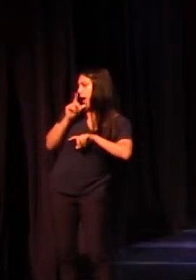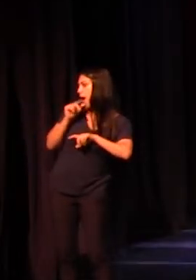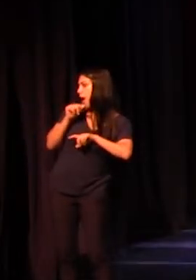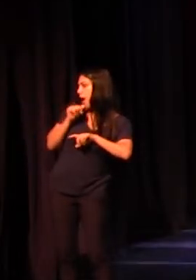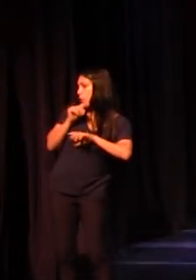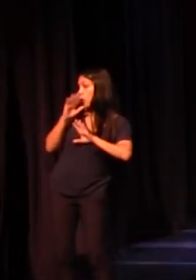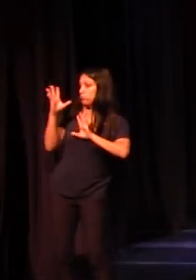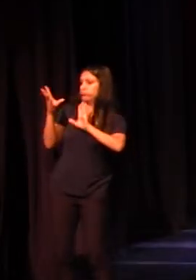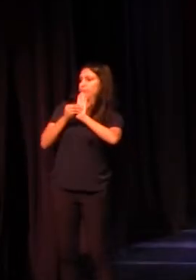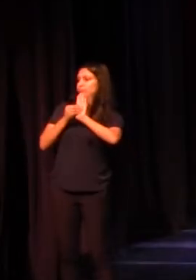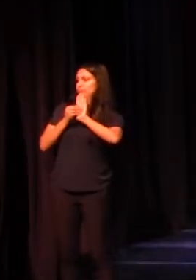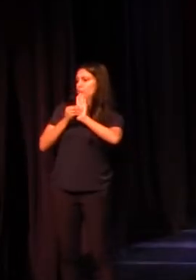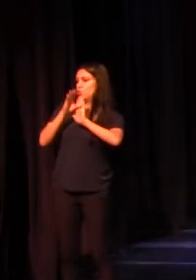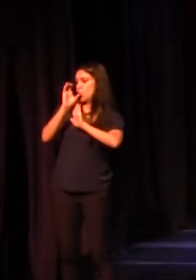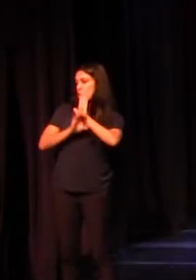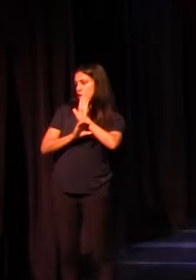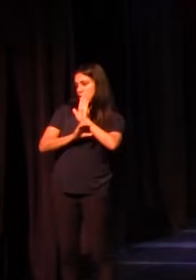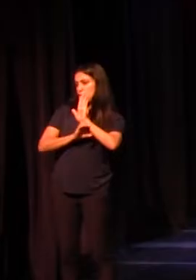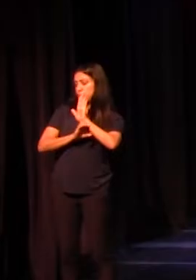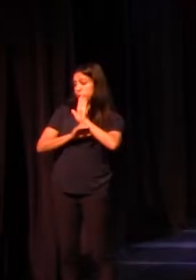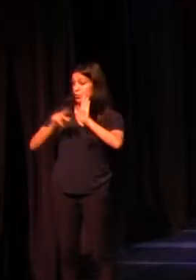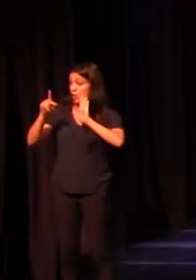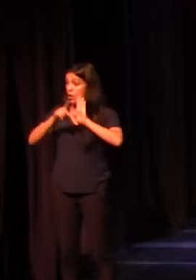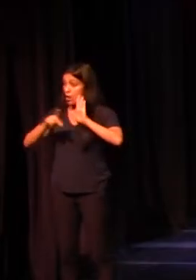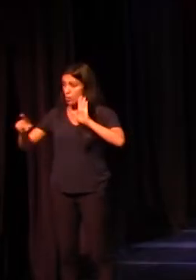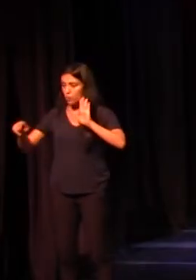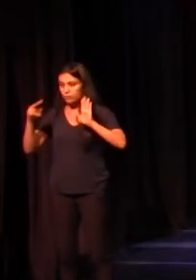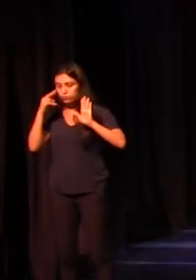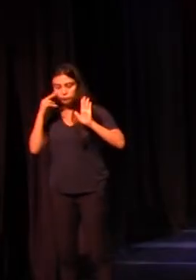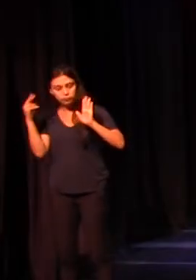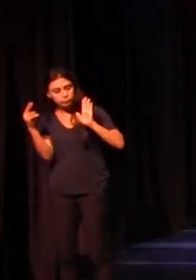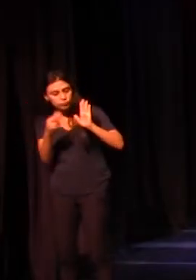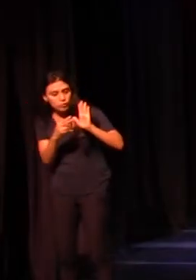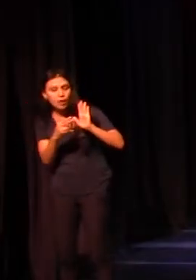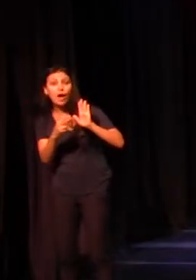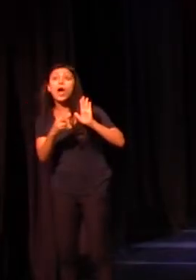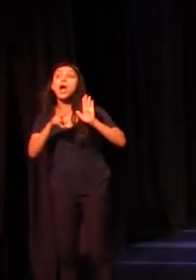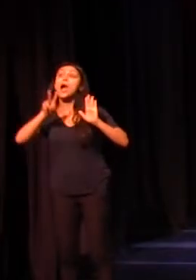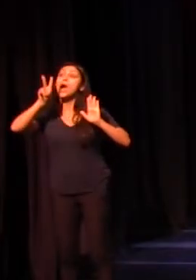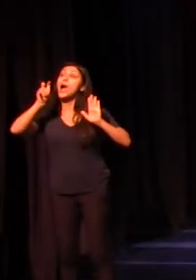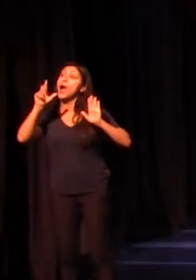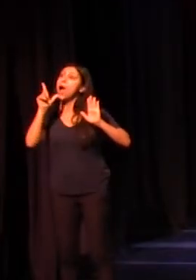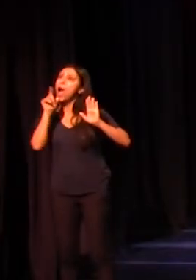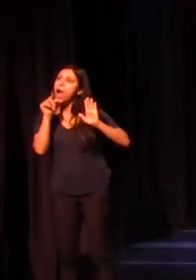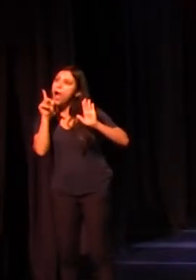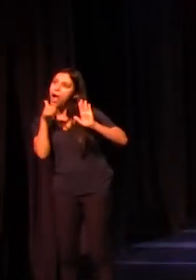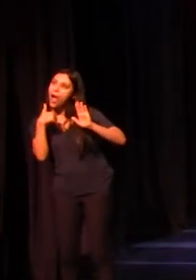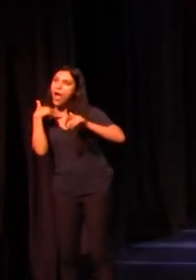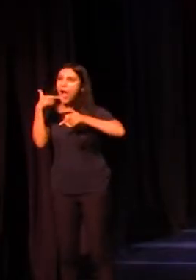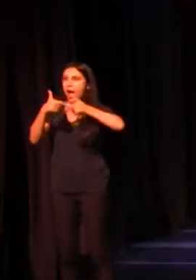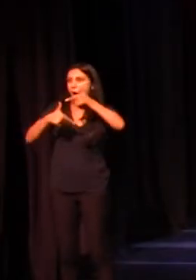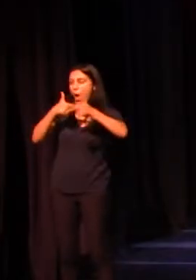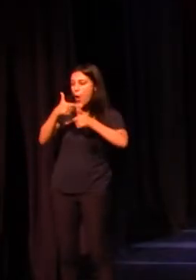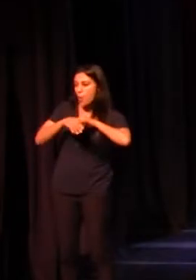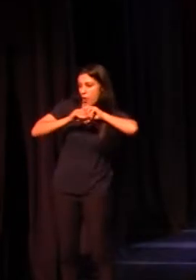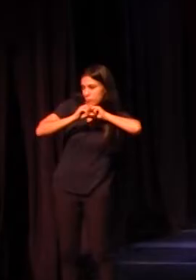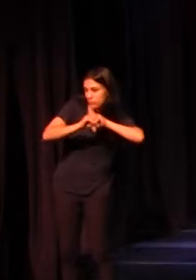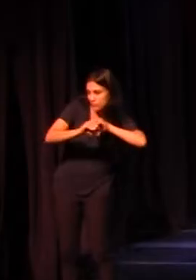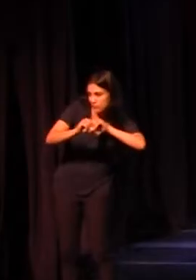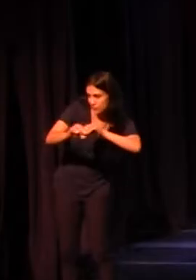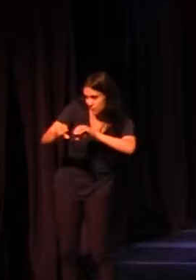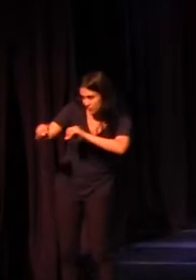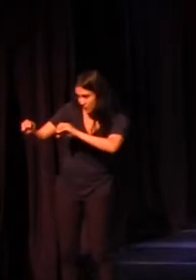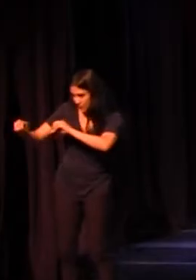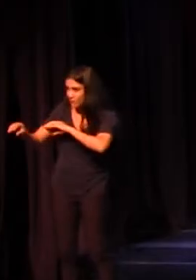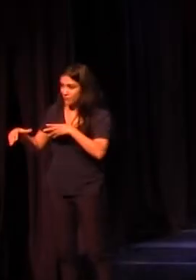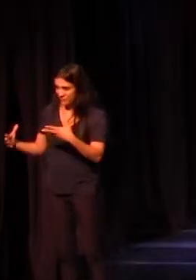de geografia, então eu dou um norte para o professor tratar da água. Mas como nós sabemos, temos diversas escolas que